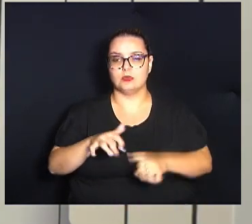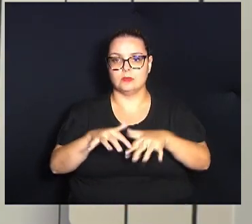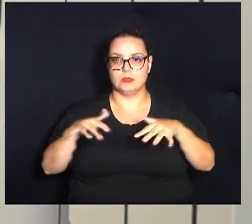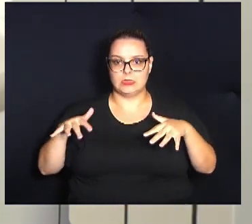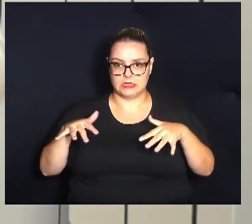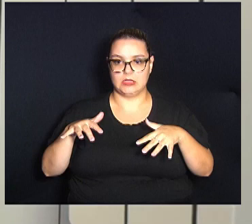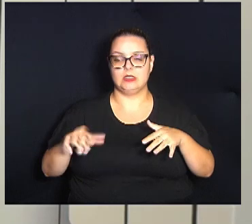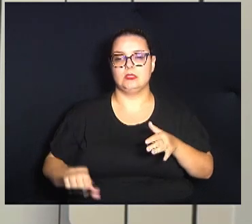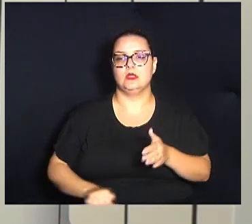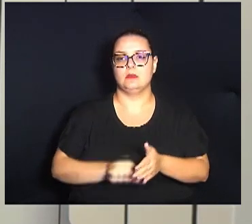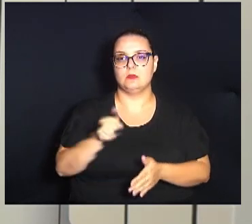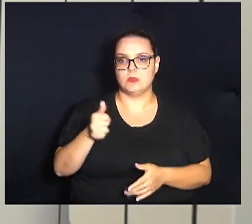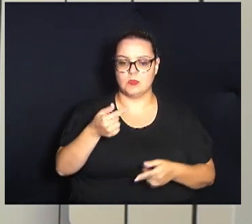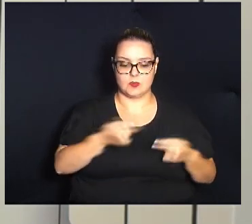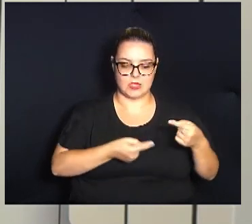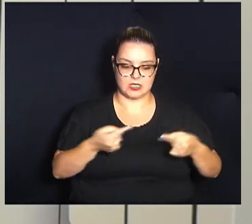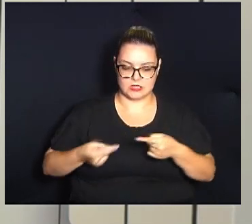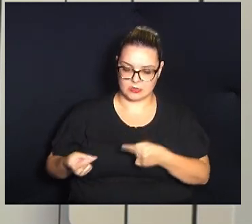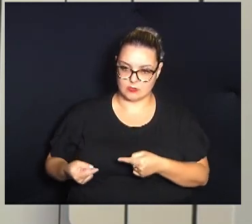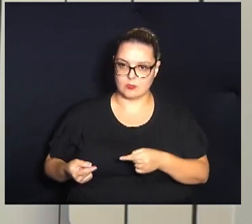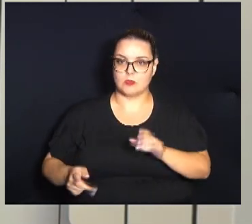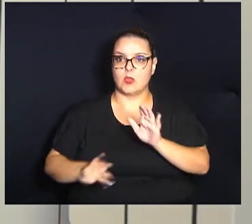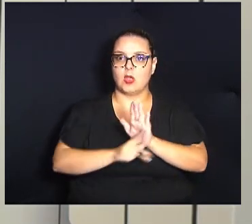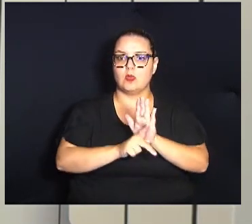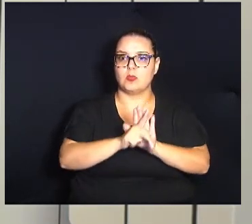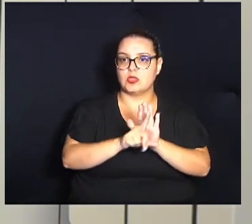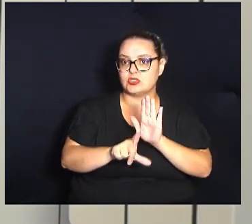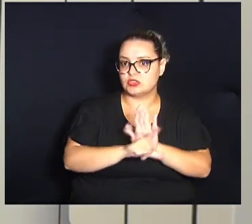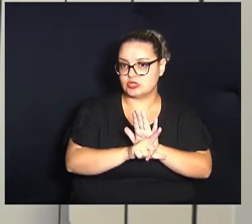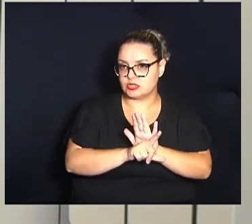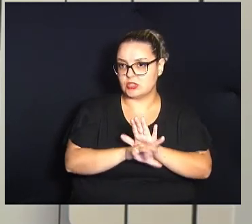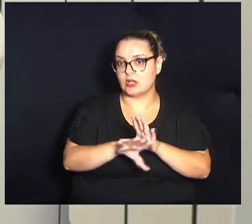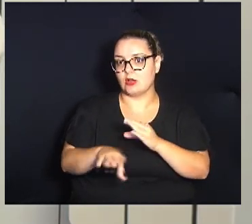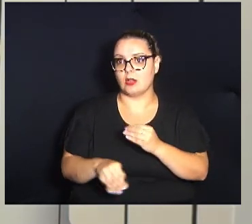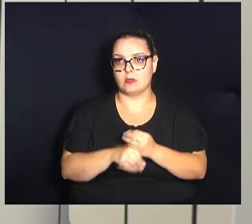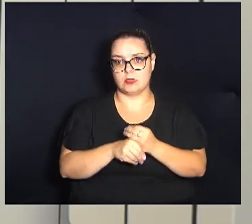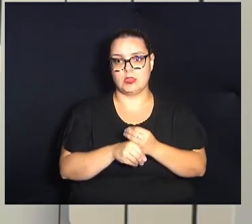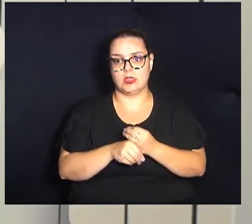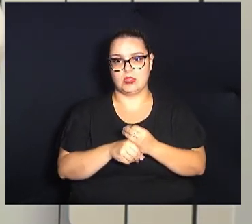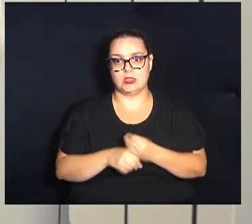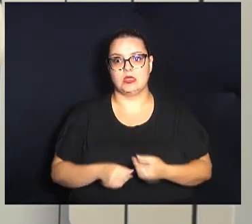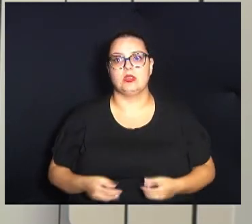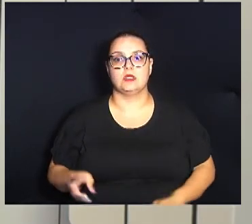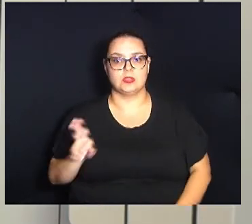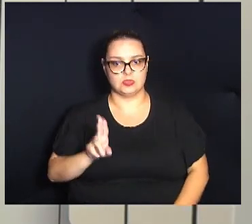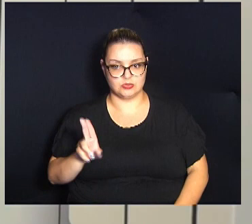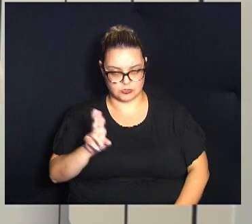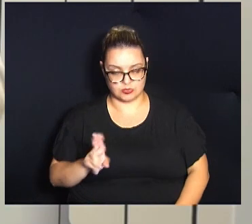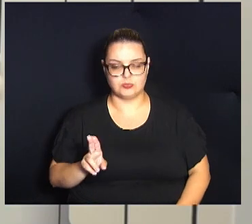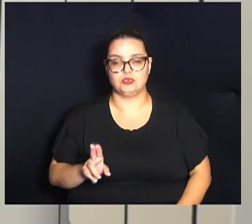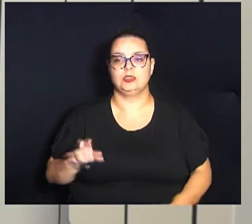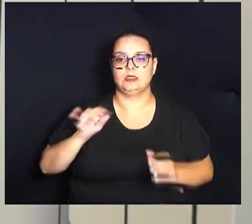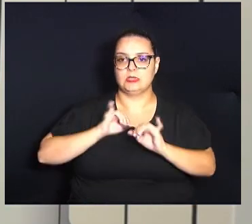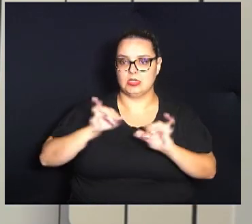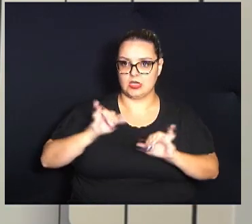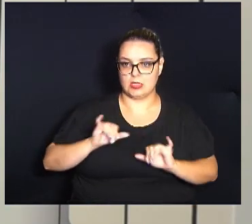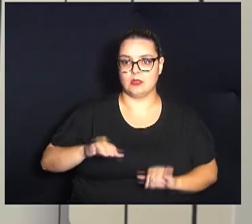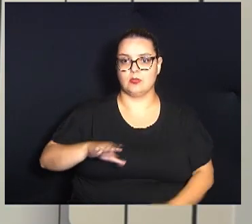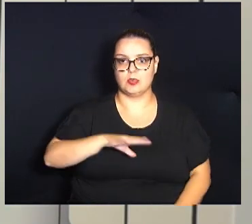A primeira debateu o projeto de lei complementar que estabelece a implantação da campanha municipal